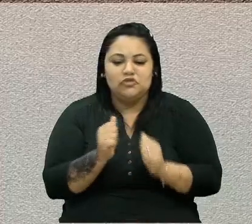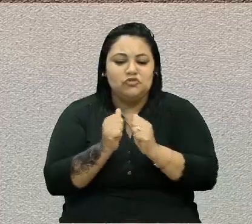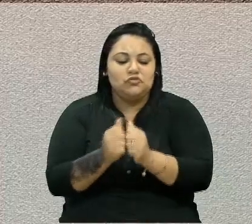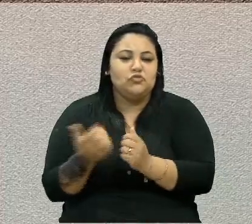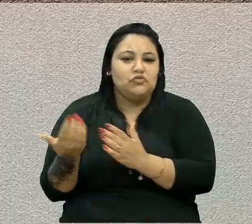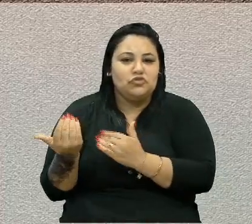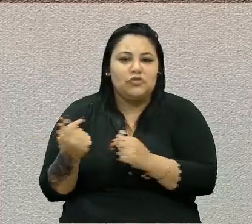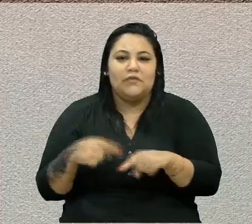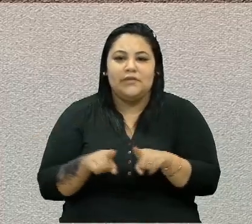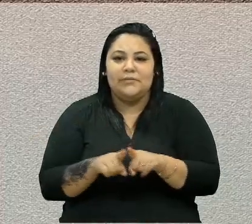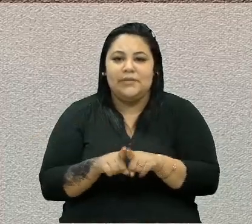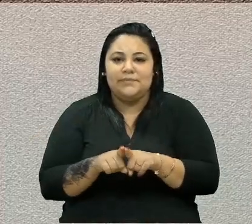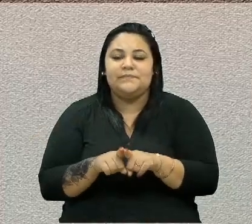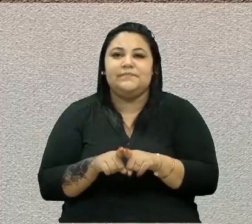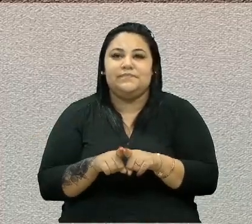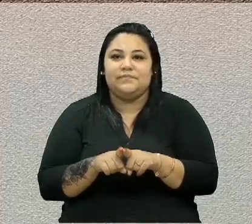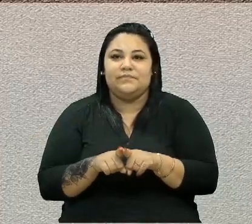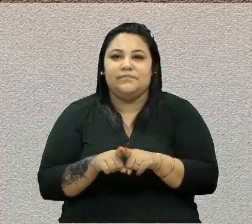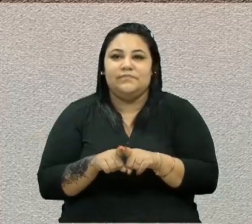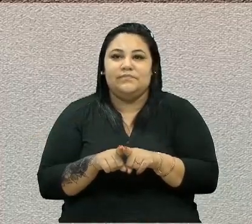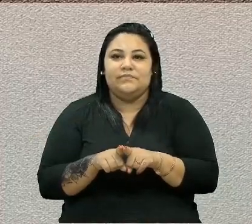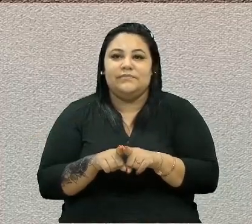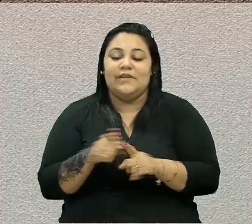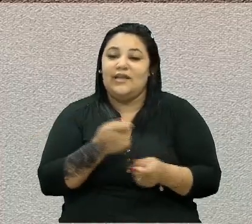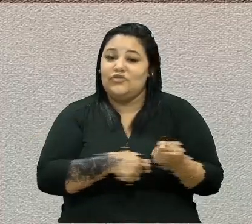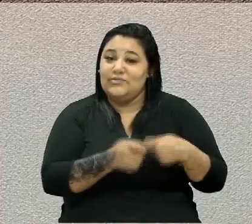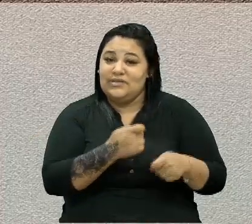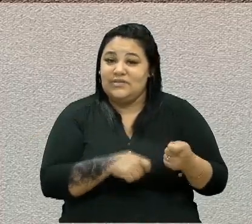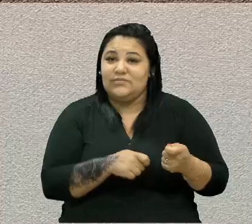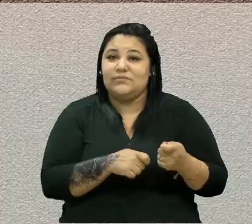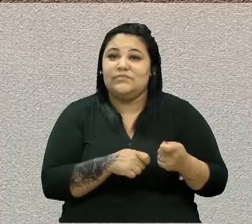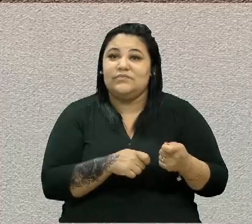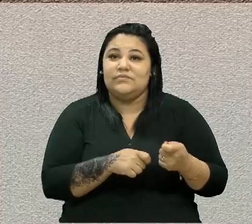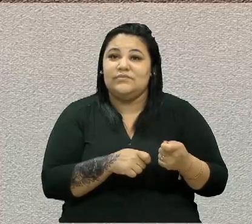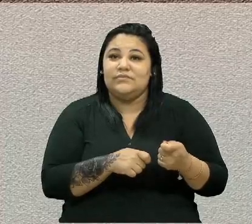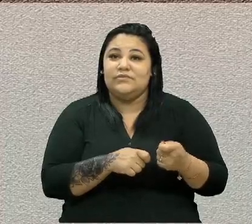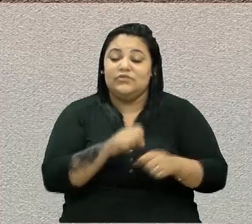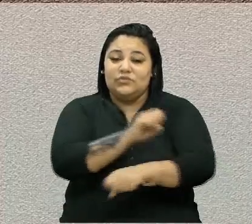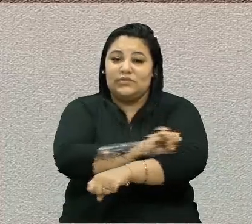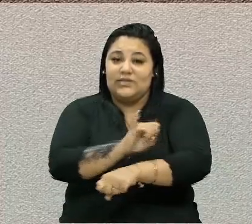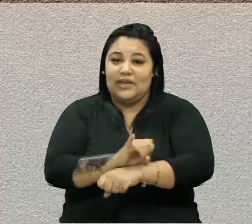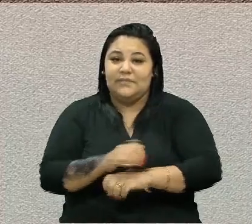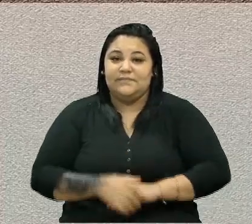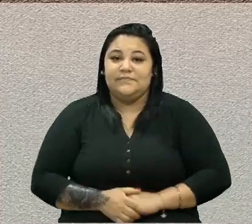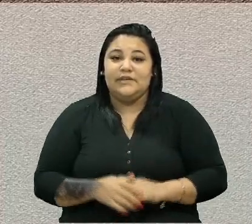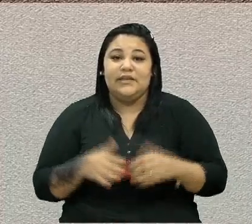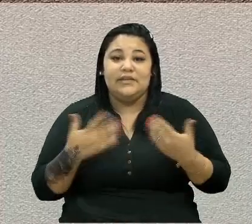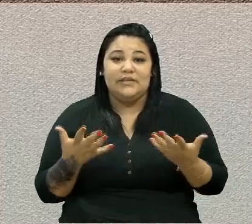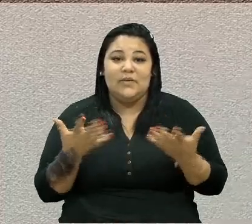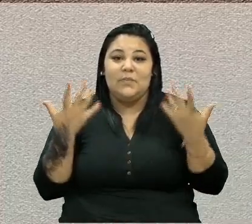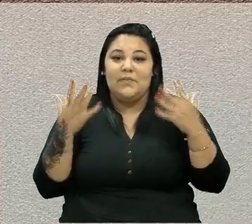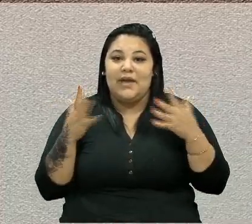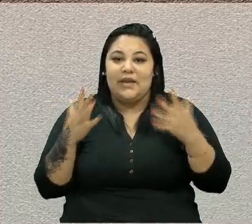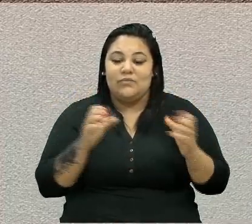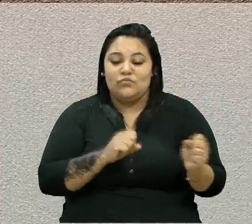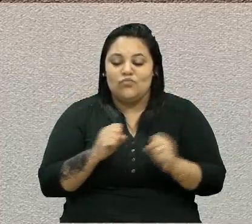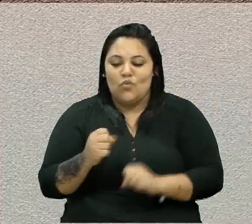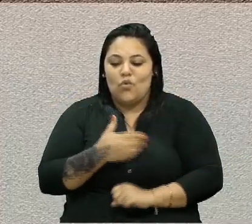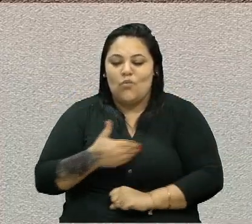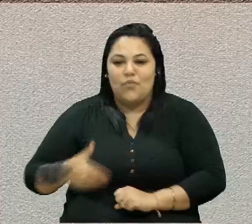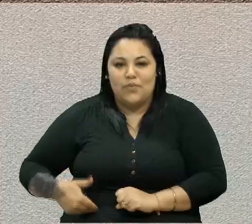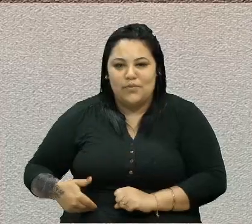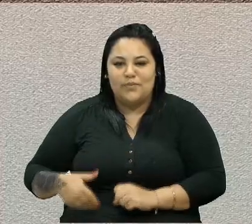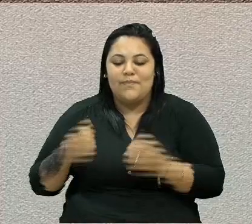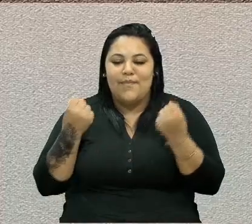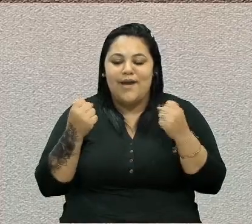juventude, que está levando à frente a administração do Senai. Então, parabéns ao Poder Público, parabéns ao Senai pelo